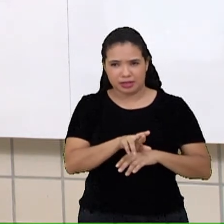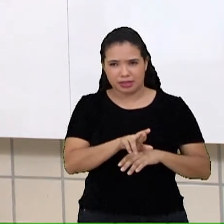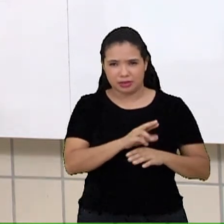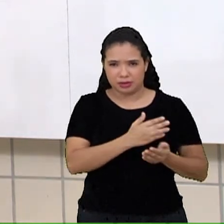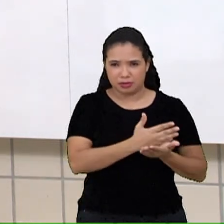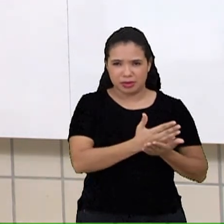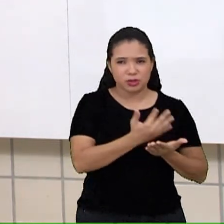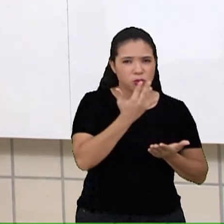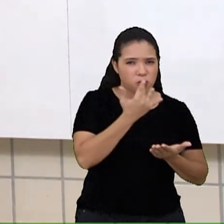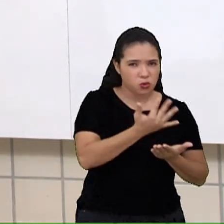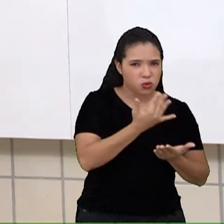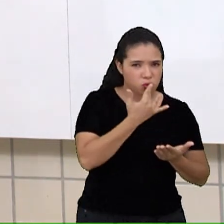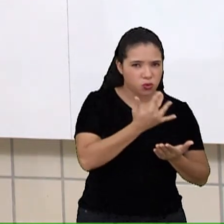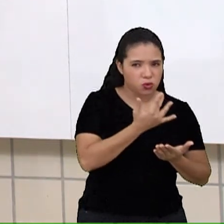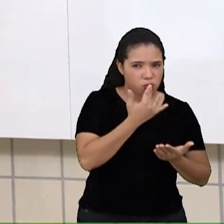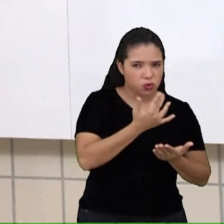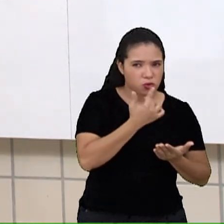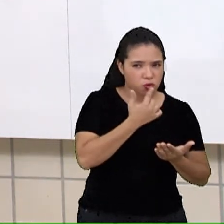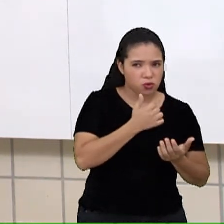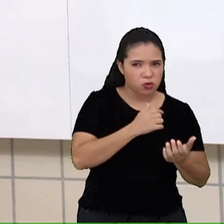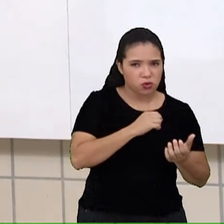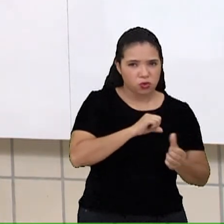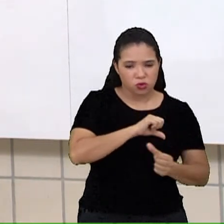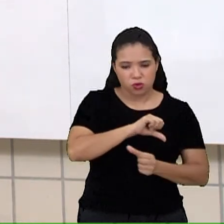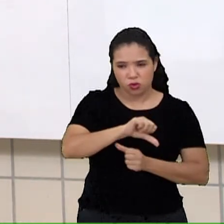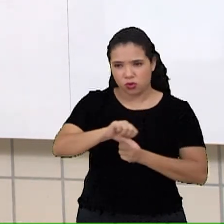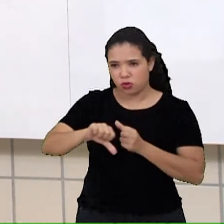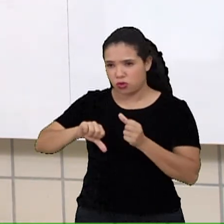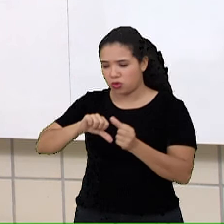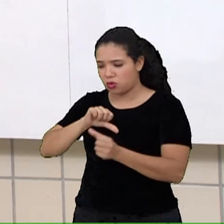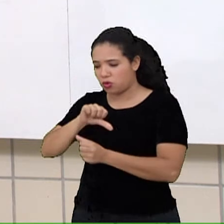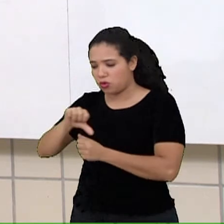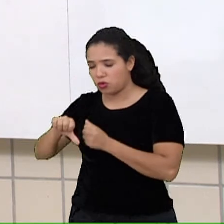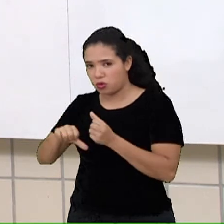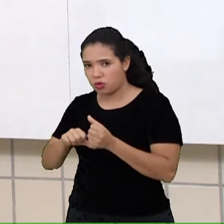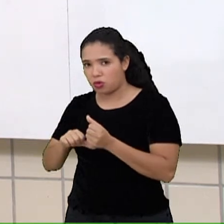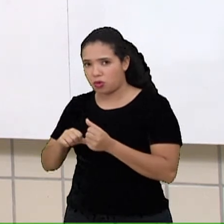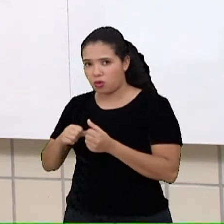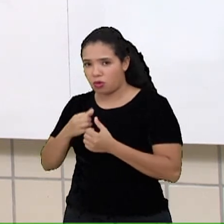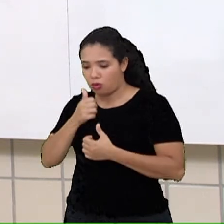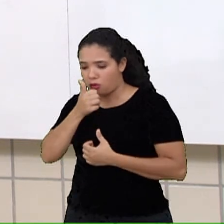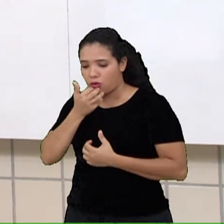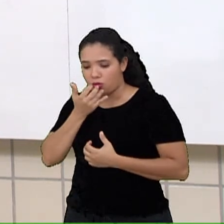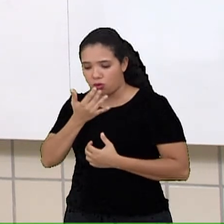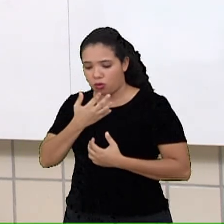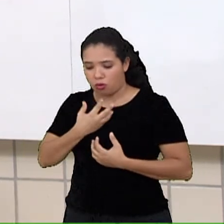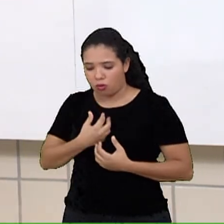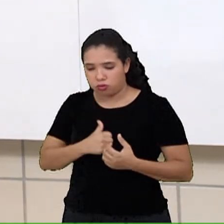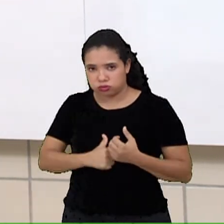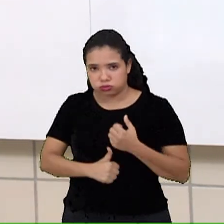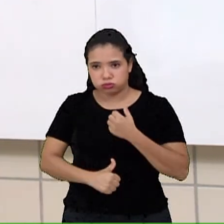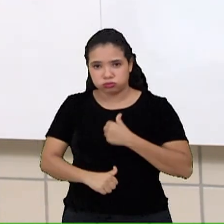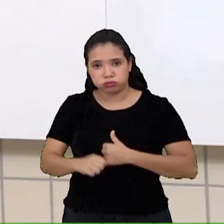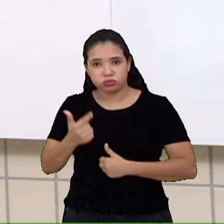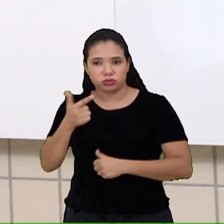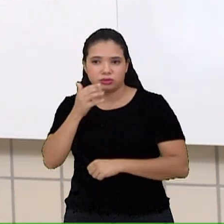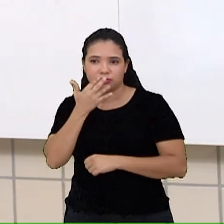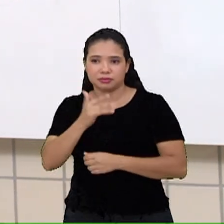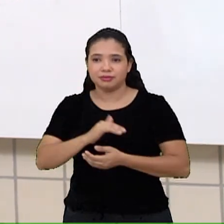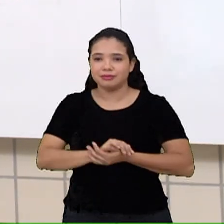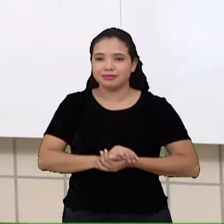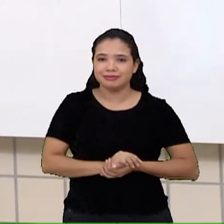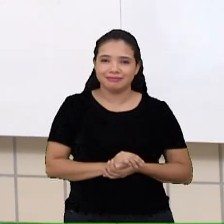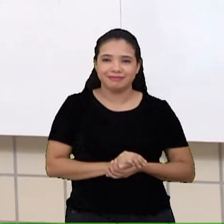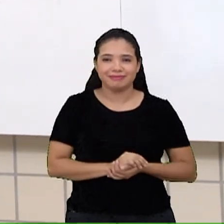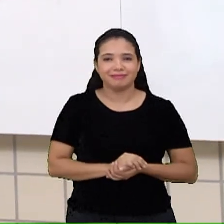Então, um exemplo bem prático do nosso dia a dia sobre reações químicas aí para vocês, beleza? Dentro das reações químicas, eu